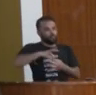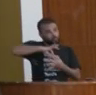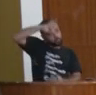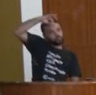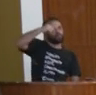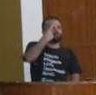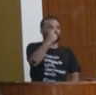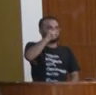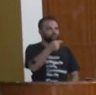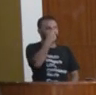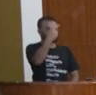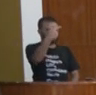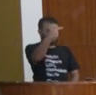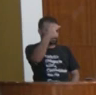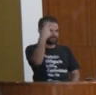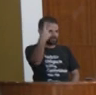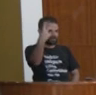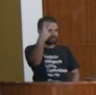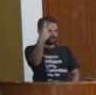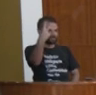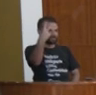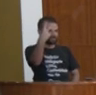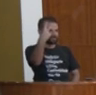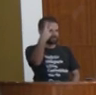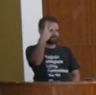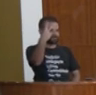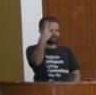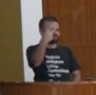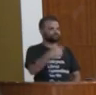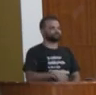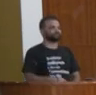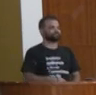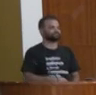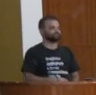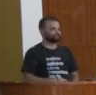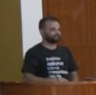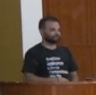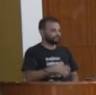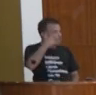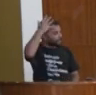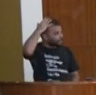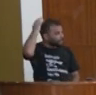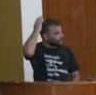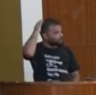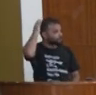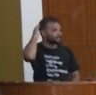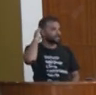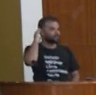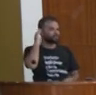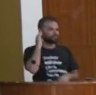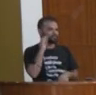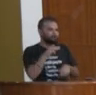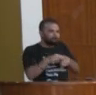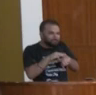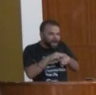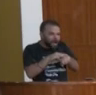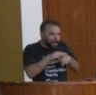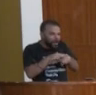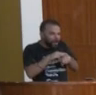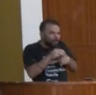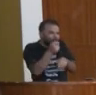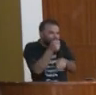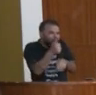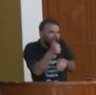1,72 m, muito importante, né, dos 2 cm, não vamos arredondar para baixo. Cabelos e olhos castanhos, já meio